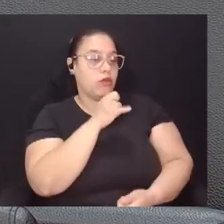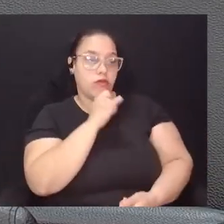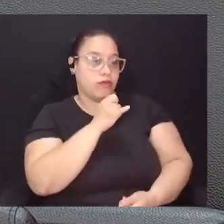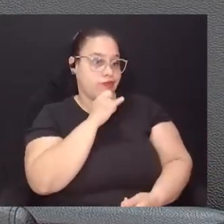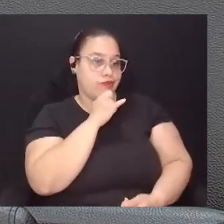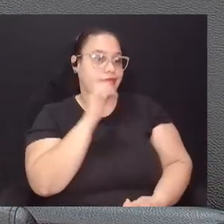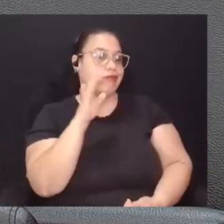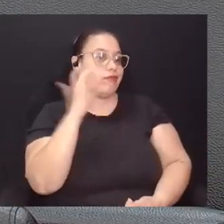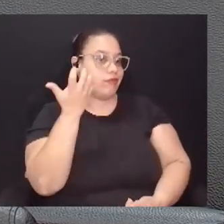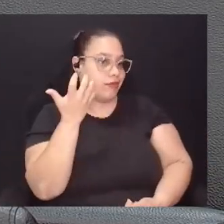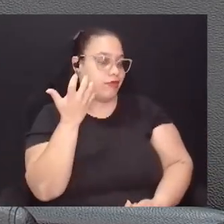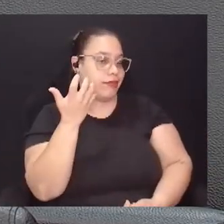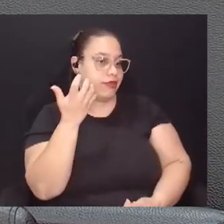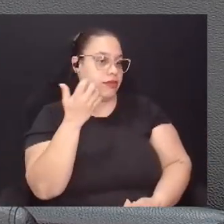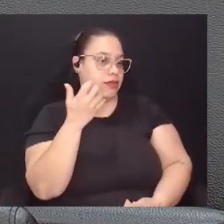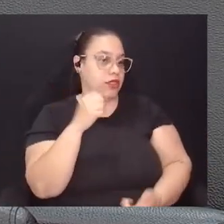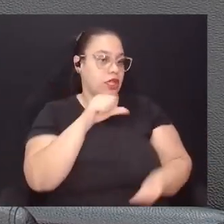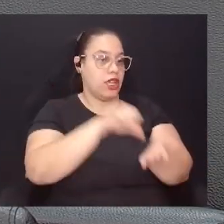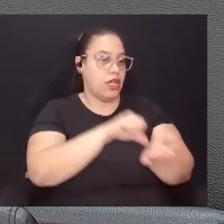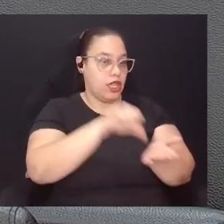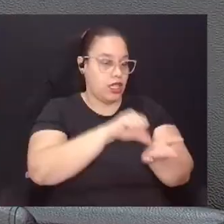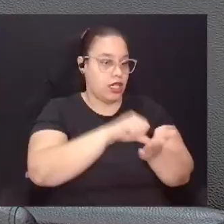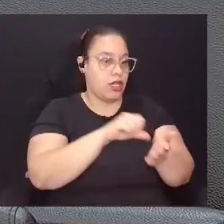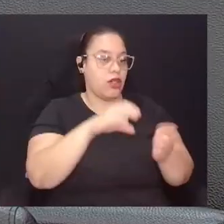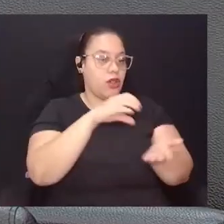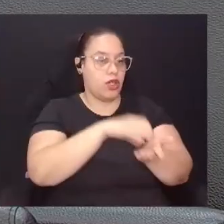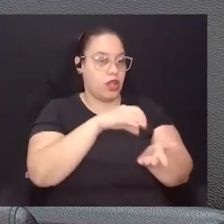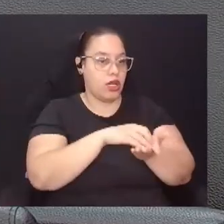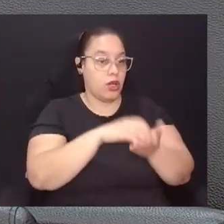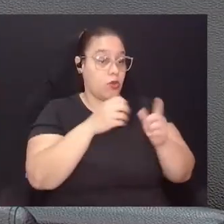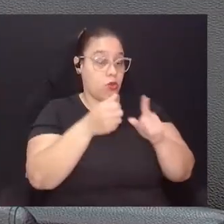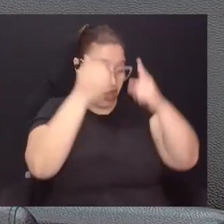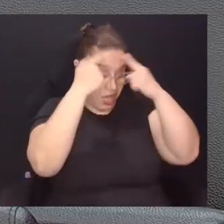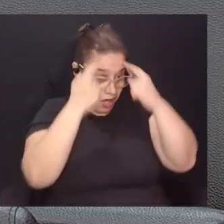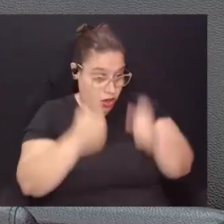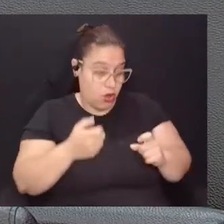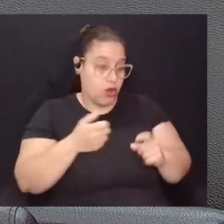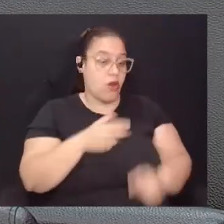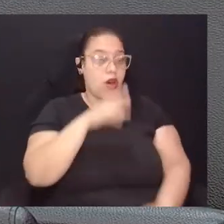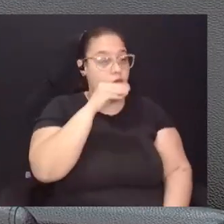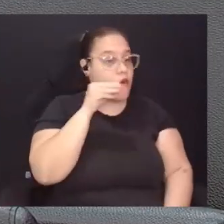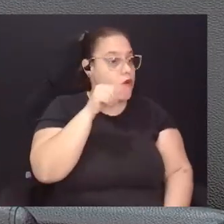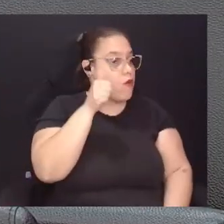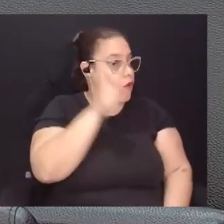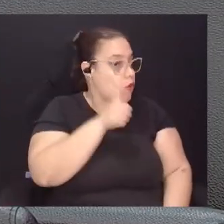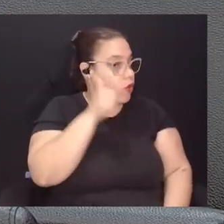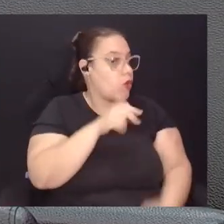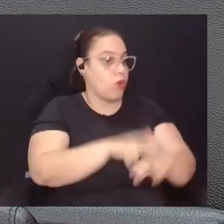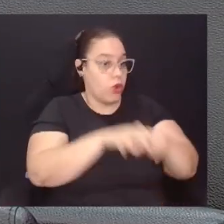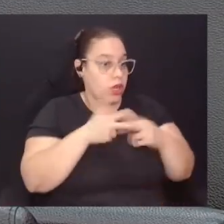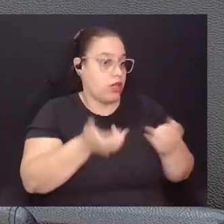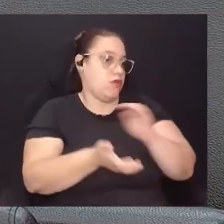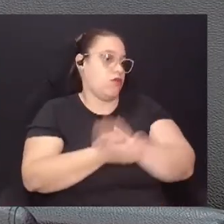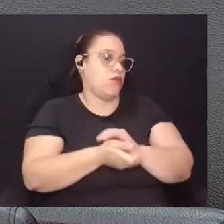por exemplo, o que está acontecendo no SESC do Centro, que teve uma paralisação por conta de uma agressão a uma servidora, que é justamente